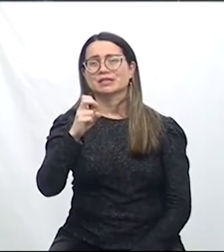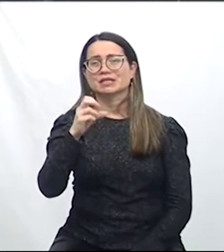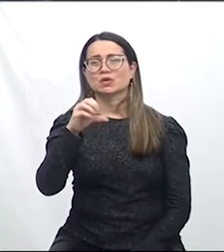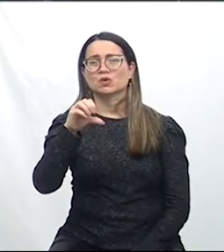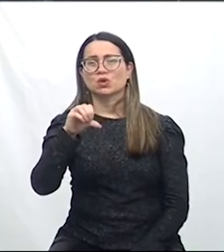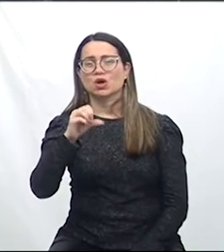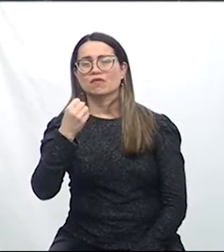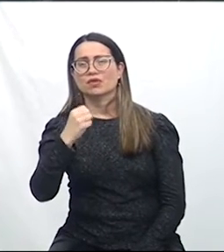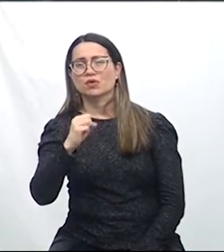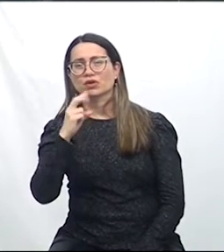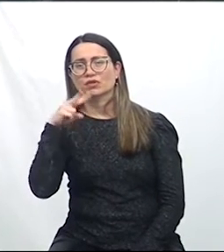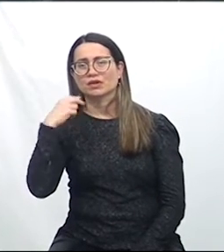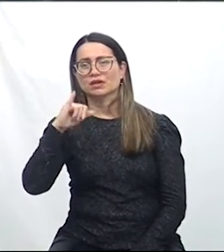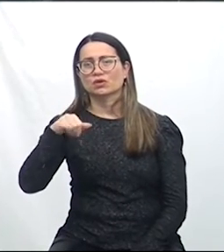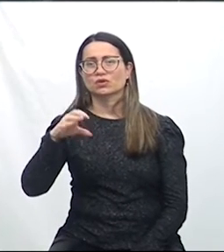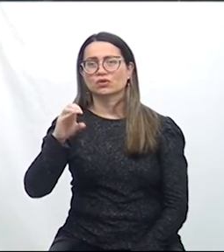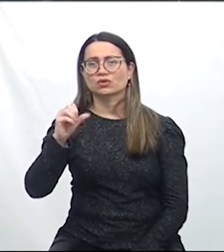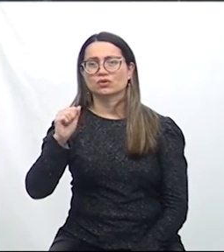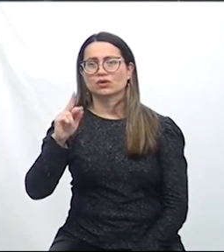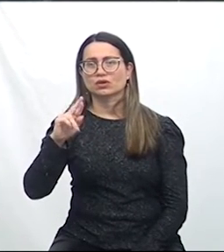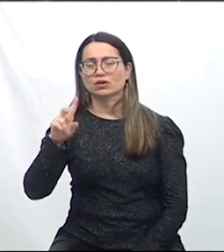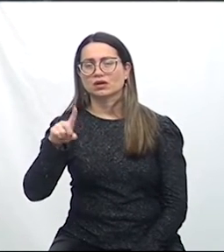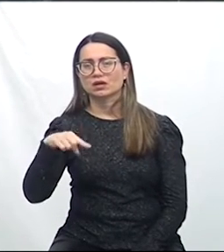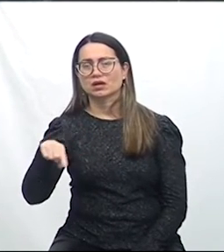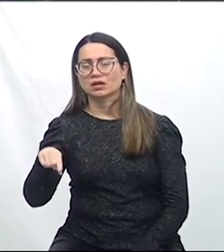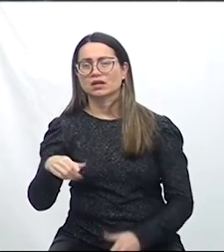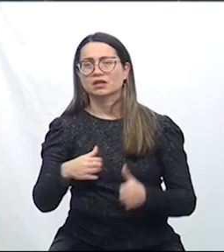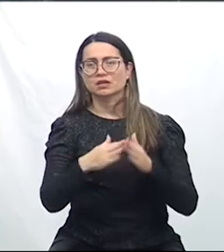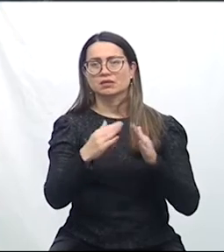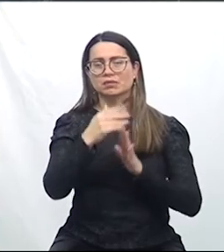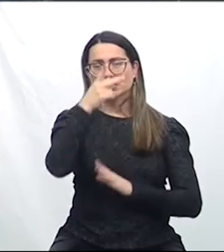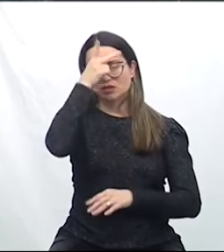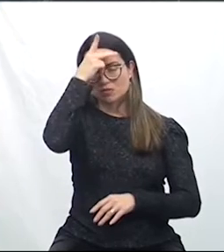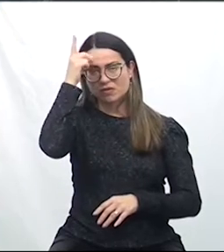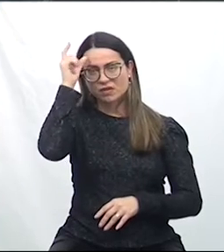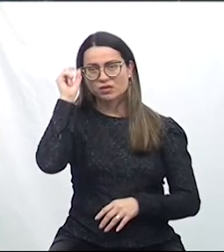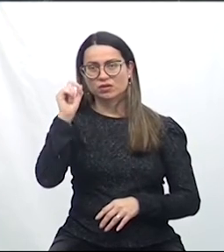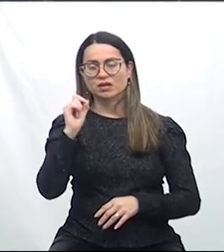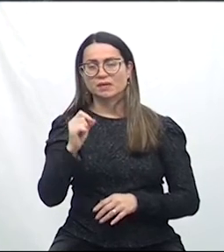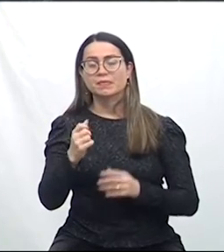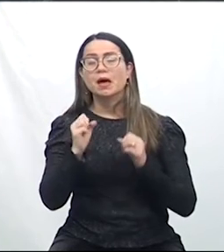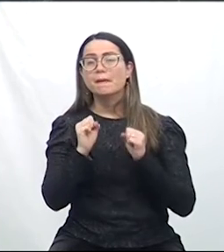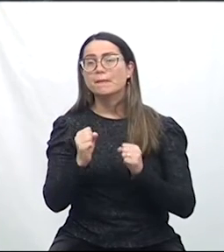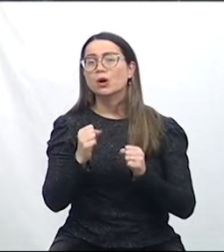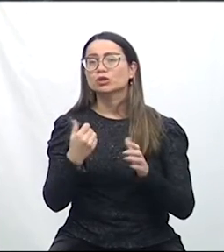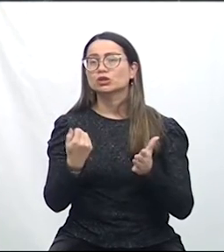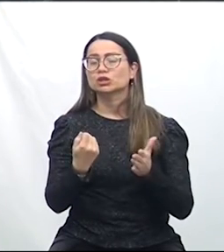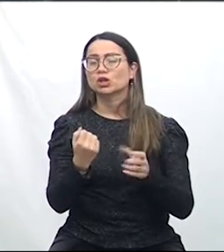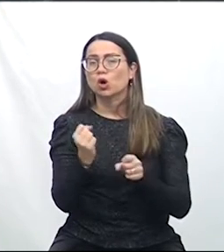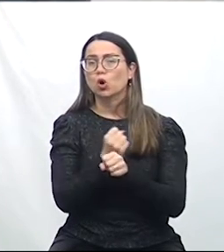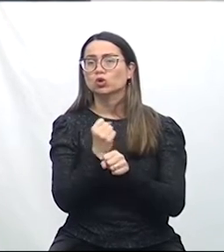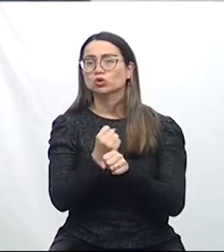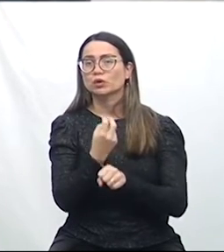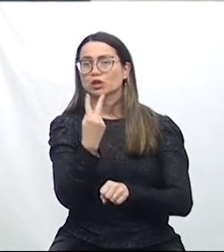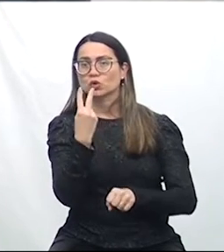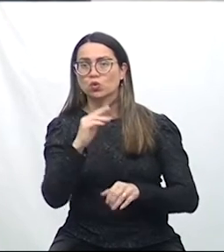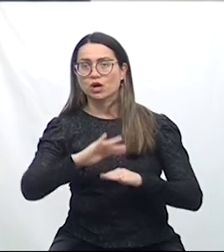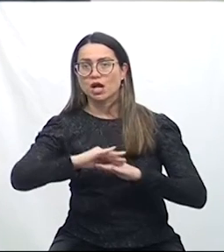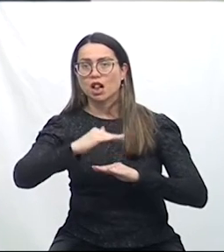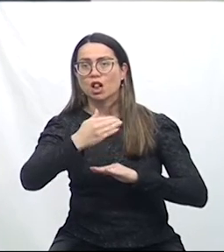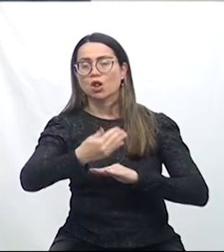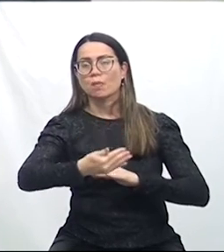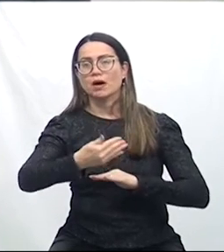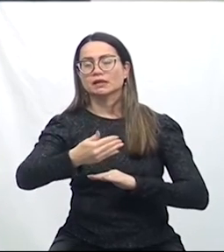vereador Juarez de Jesus, envio de expediente ao chefe do Poder Executivo, questionando a possibilidade de construção de duas lombadas na rodovia Leonardo Bialek,